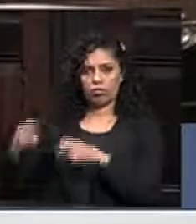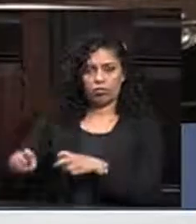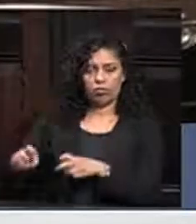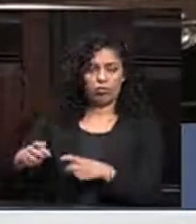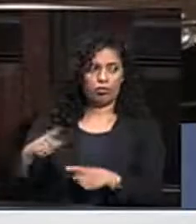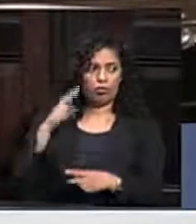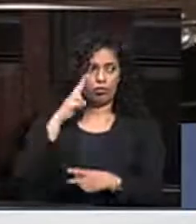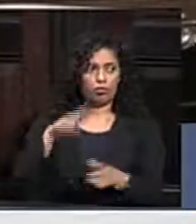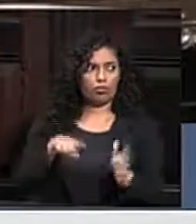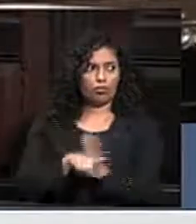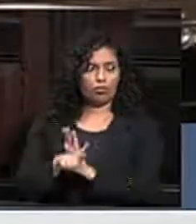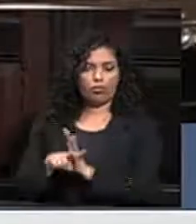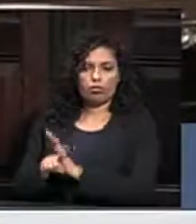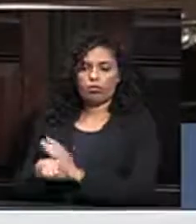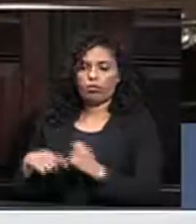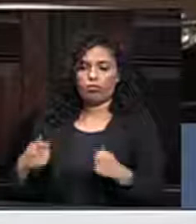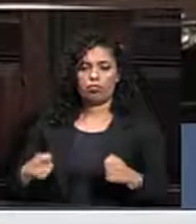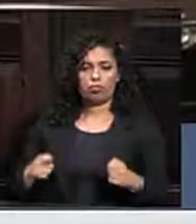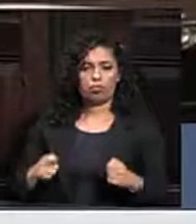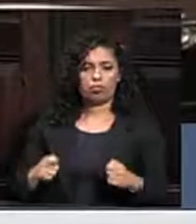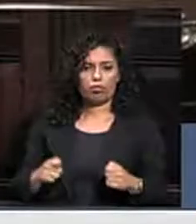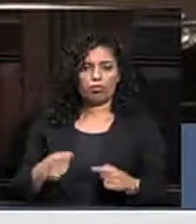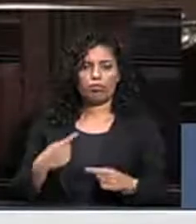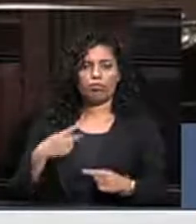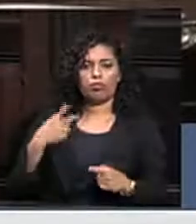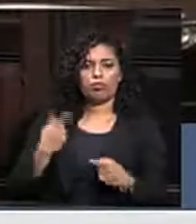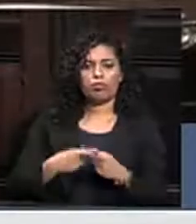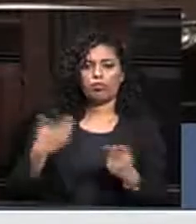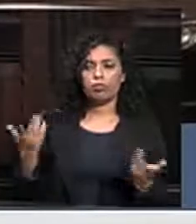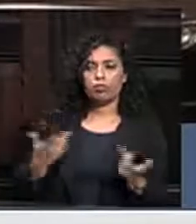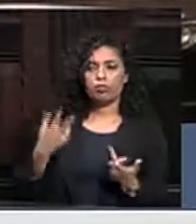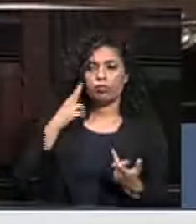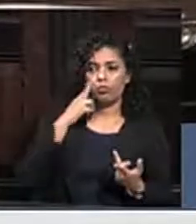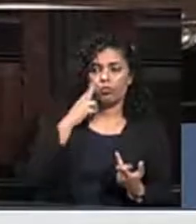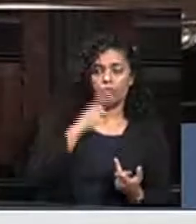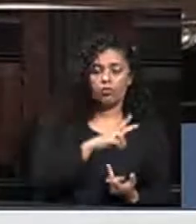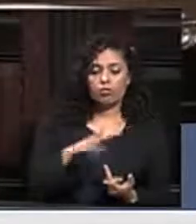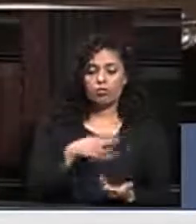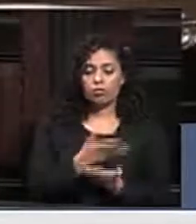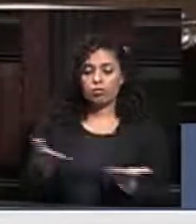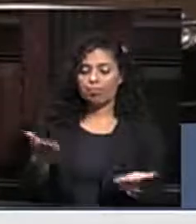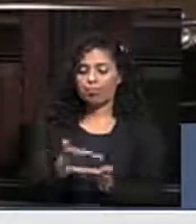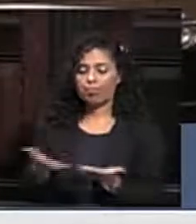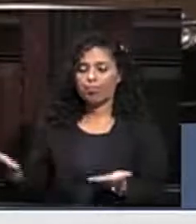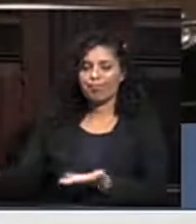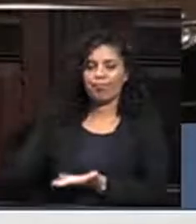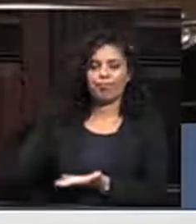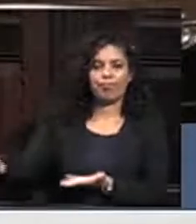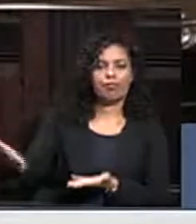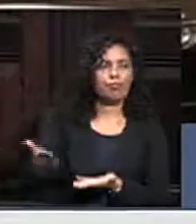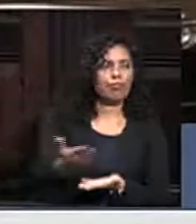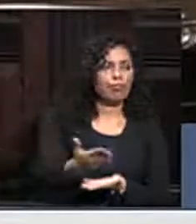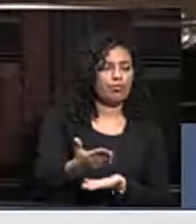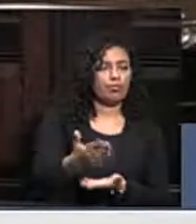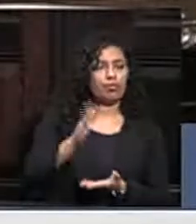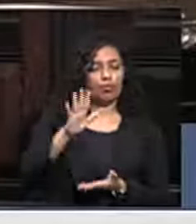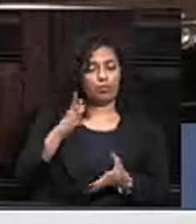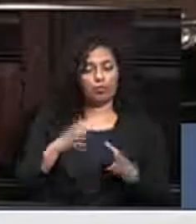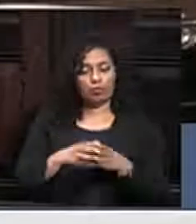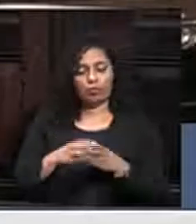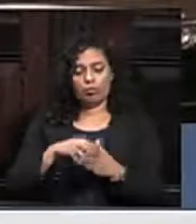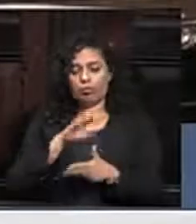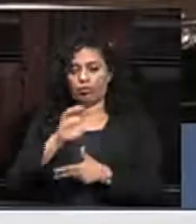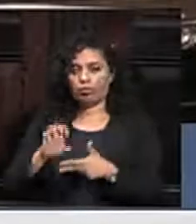apenas era a perda da arrecadação. Nós nunca conseguimos, eles, o Poder Executivo, o